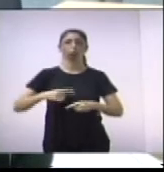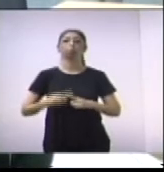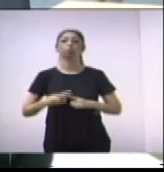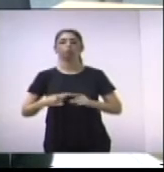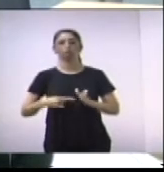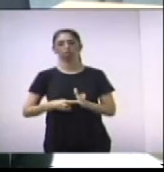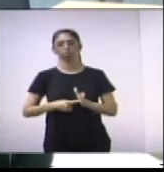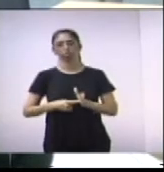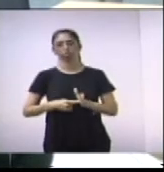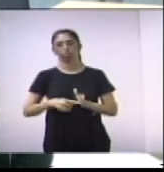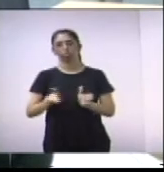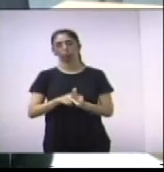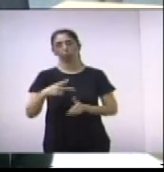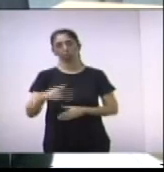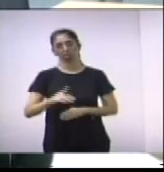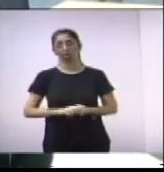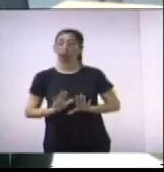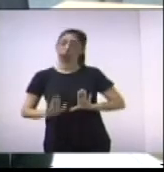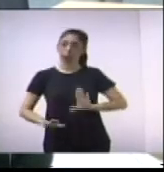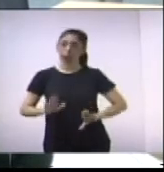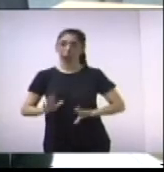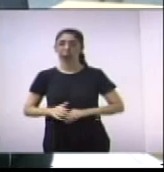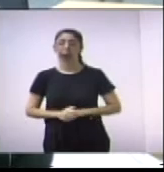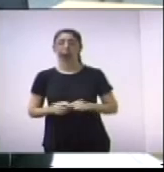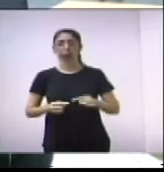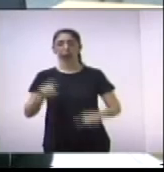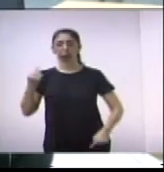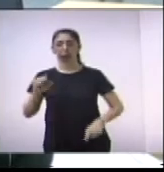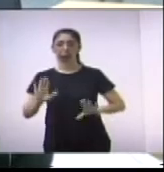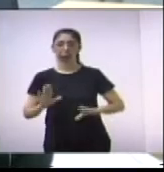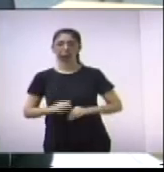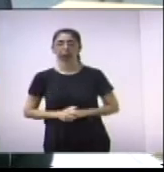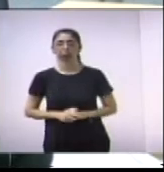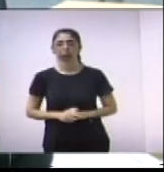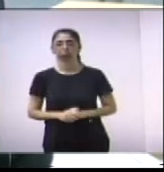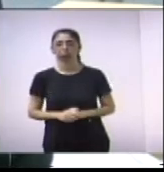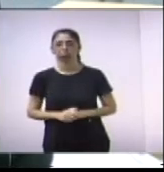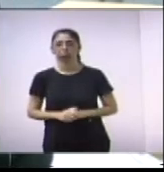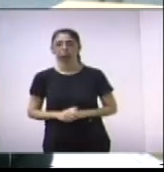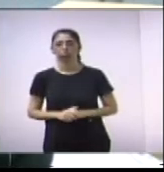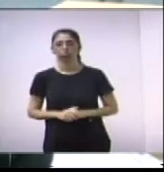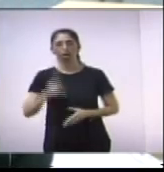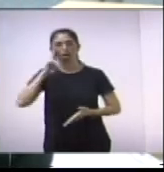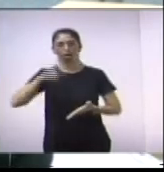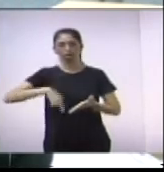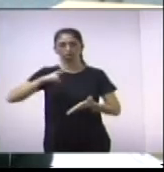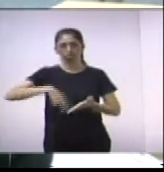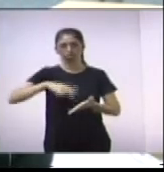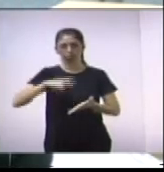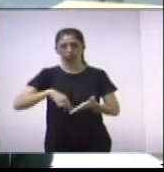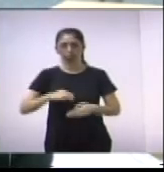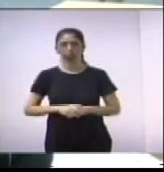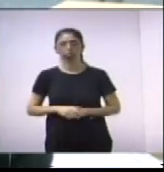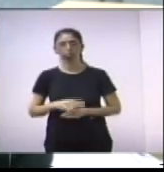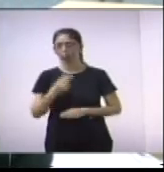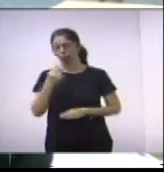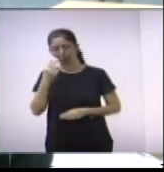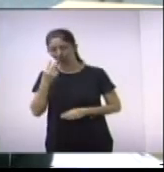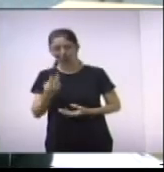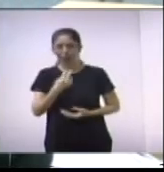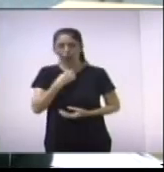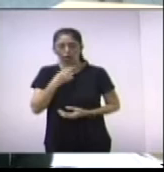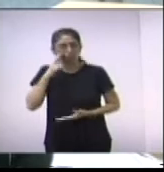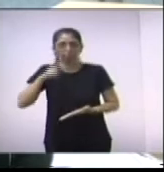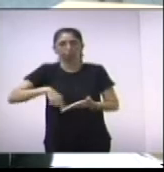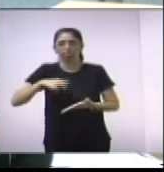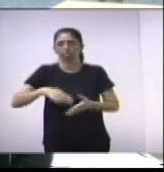a denúncia dela talvez tenha sido improcedente. Que só na leitura a gente não consegue ver.